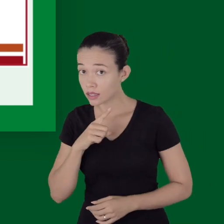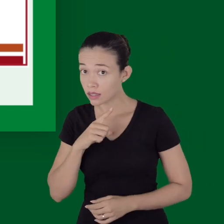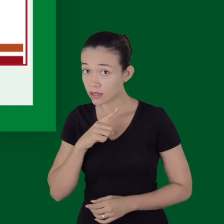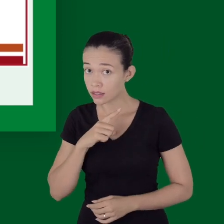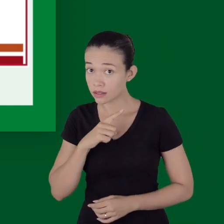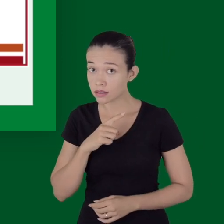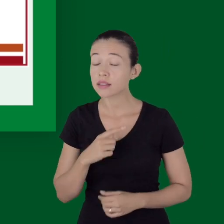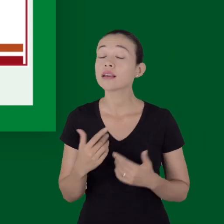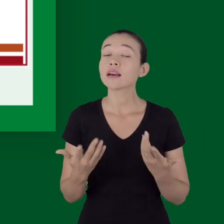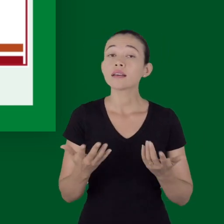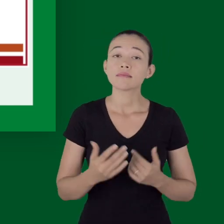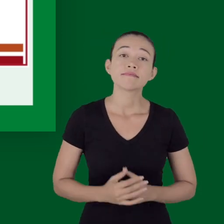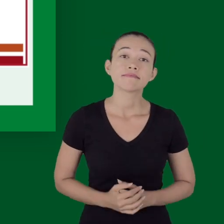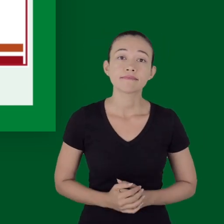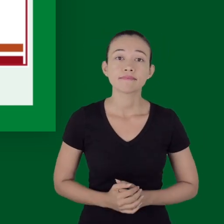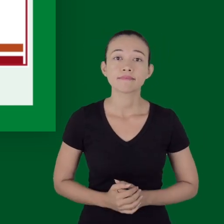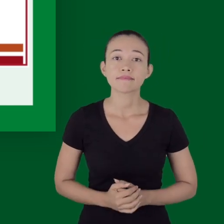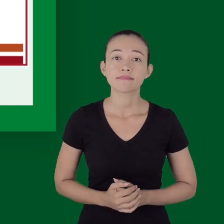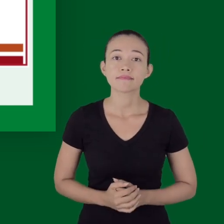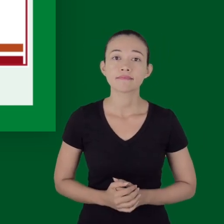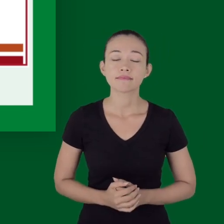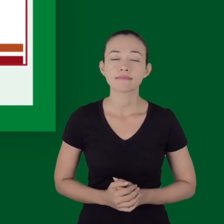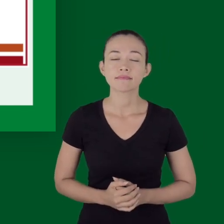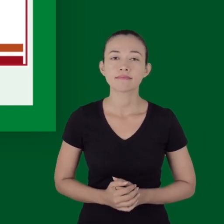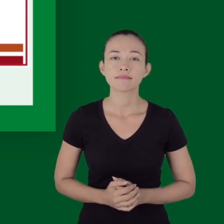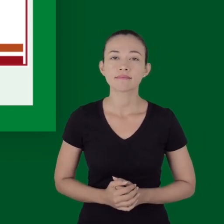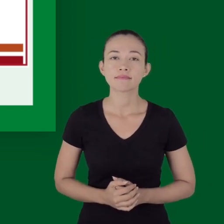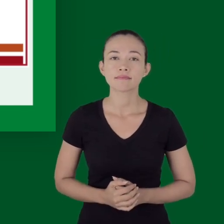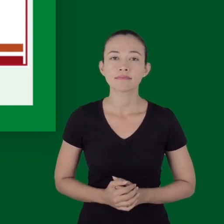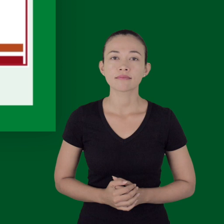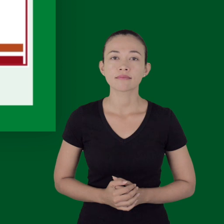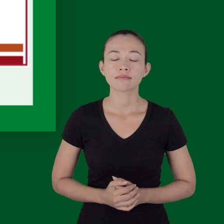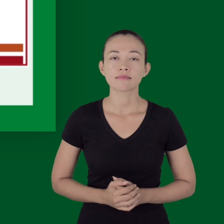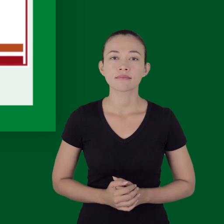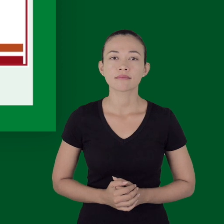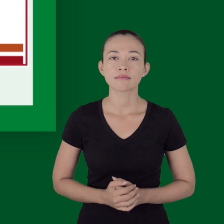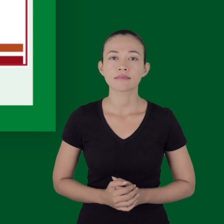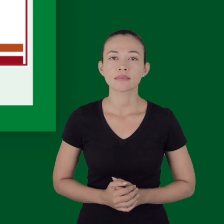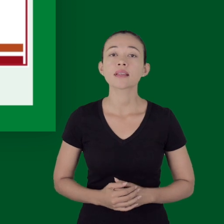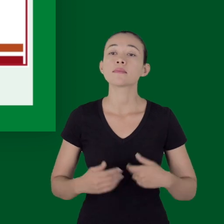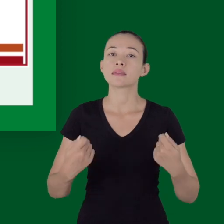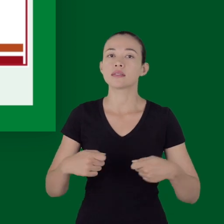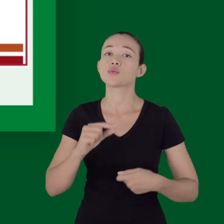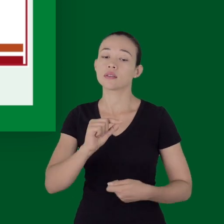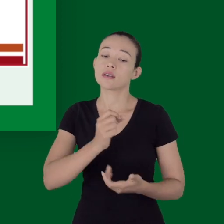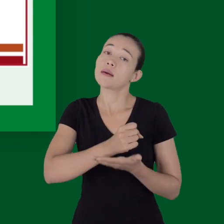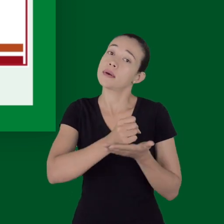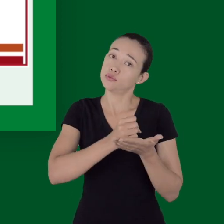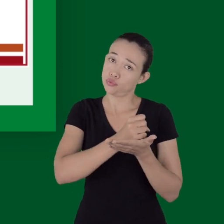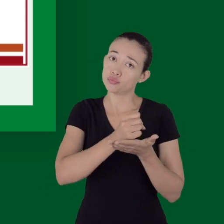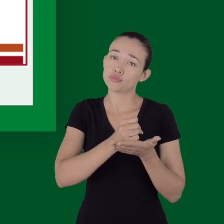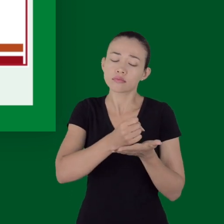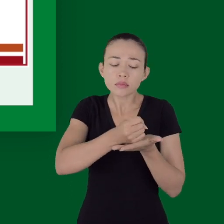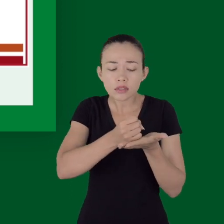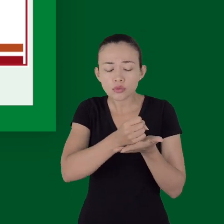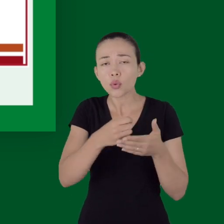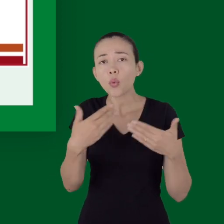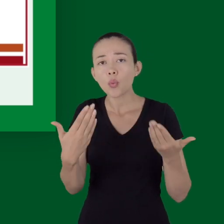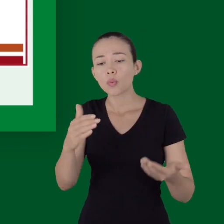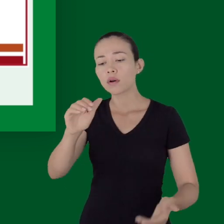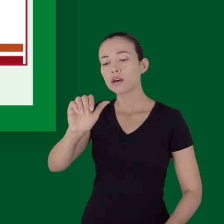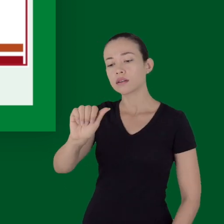tiver algum desses sinais de instabilidade, a gente tem que iniciar condutas